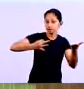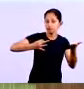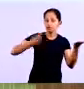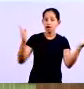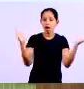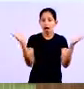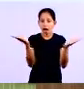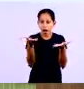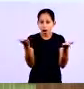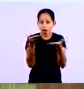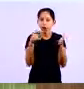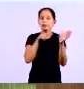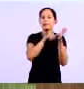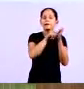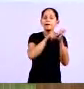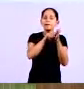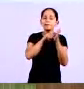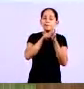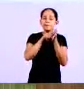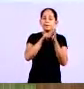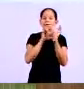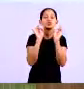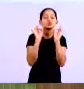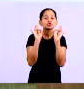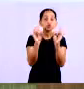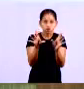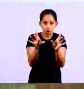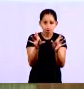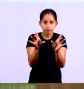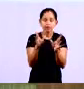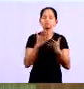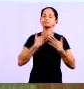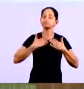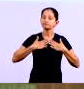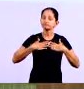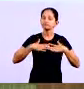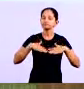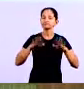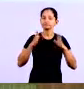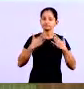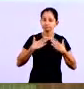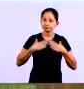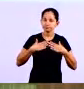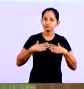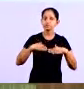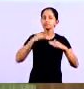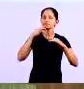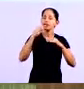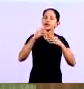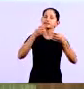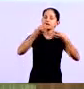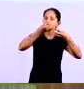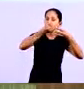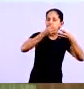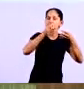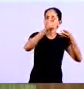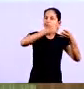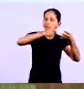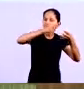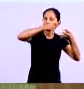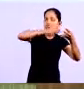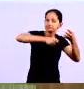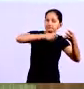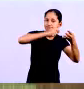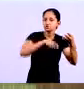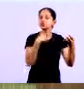você utiliza para pesquisar isso, isso e isso. Então assim, vai com calma, vai desenvolvendo com calma. Dúvidas, passa